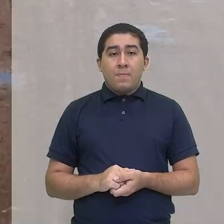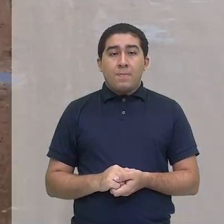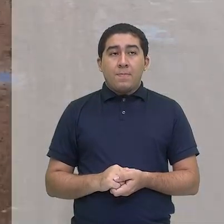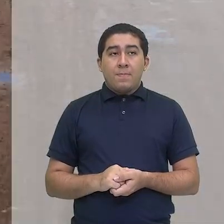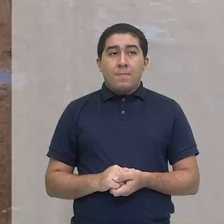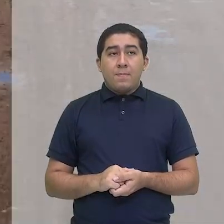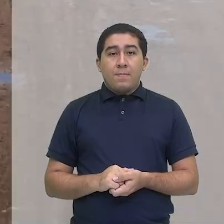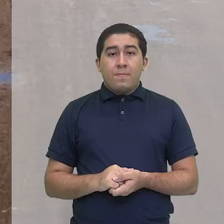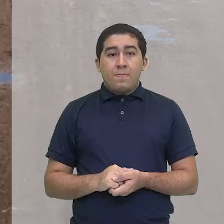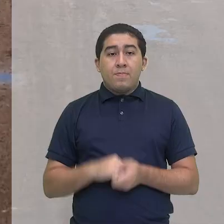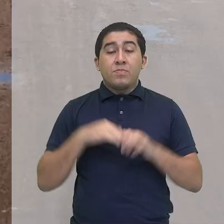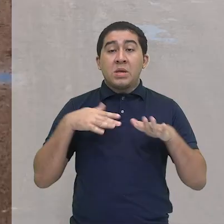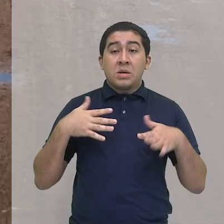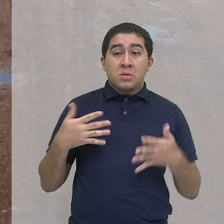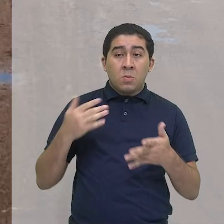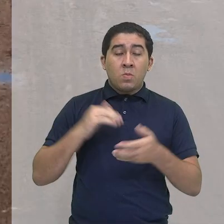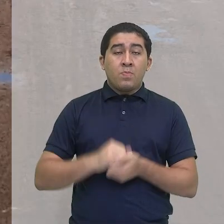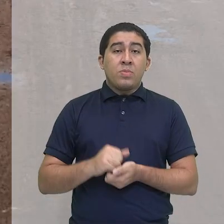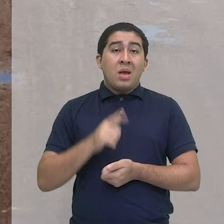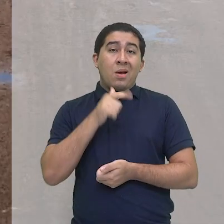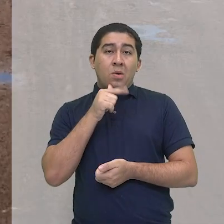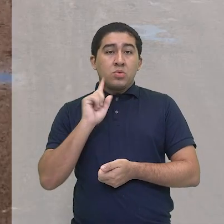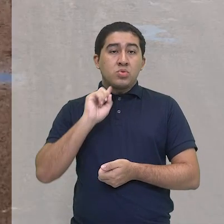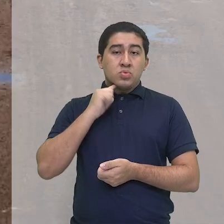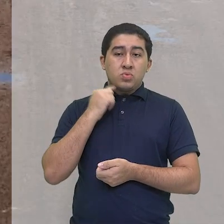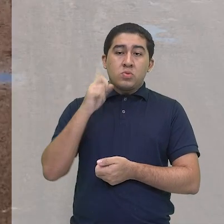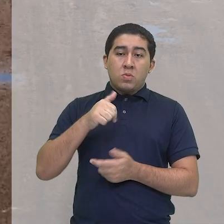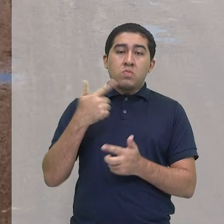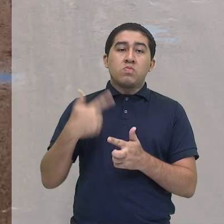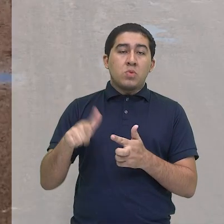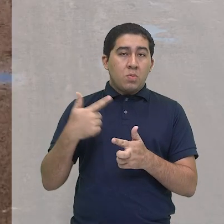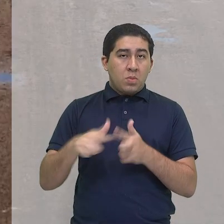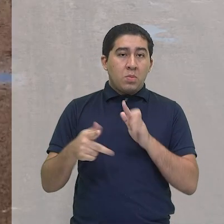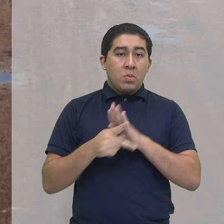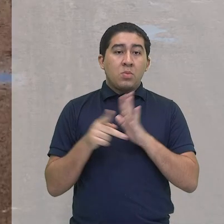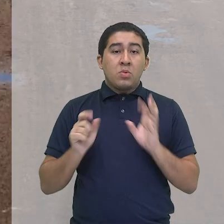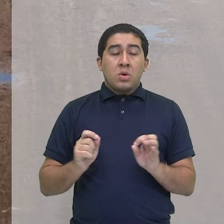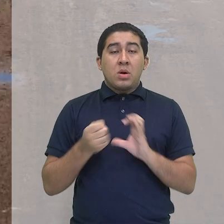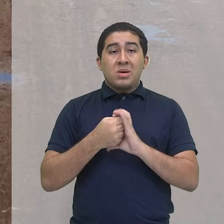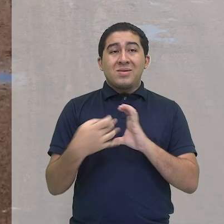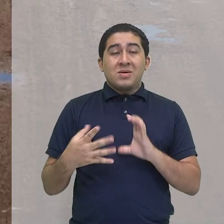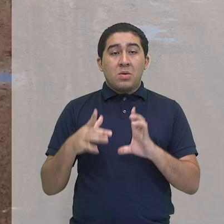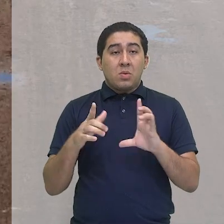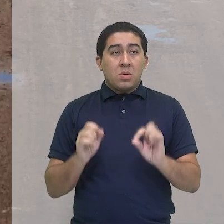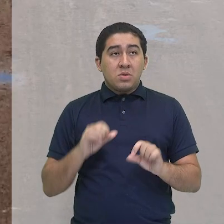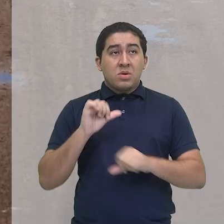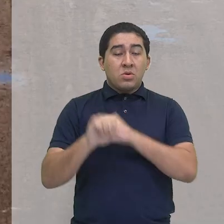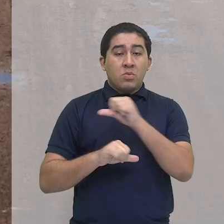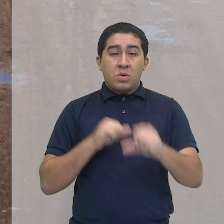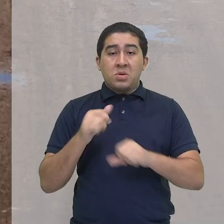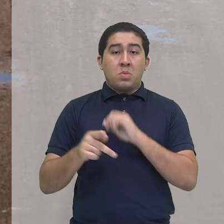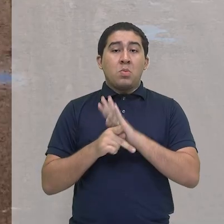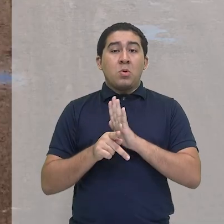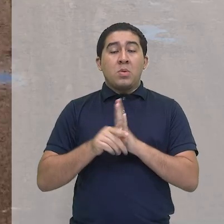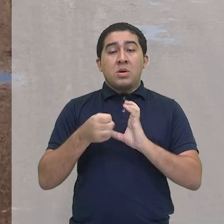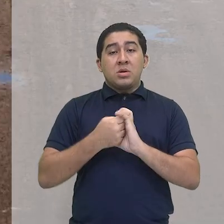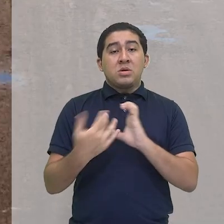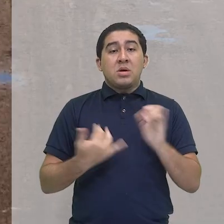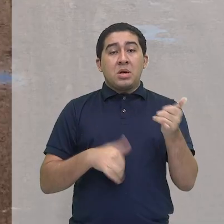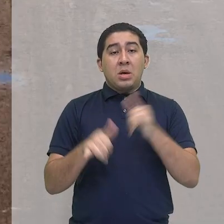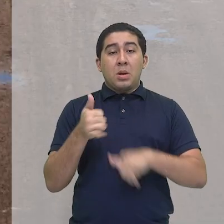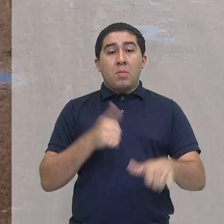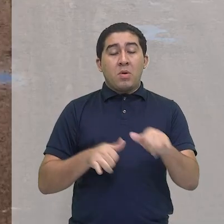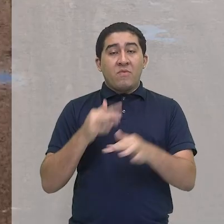Bom, então, a poluição da água ela é um problema ambiental caracterizado pela alteração das suas propriedades